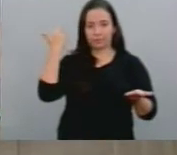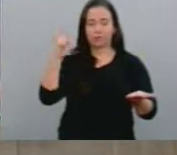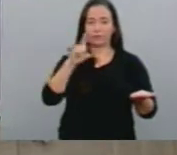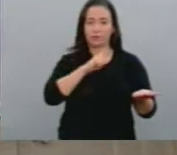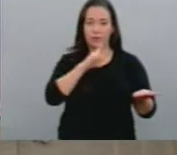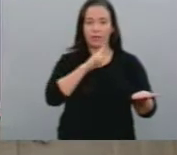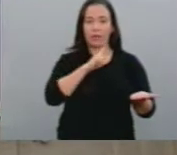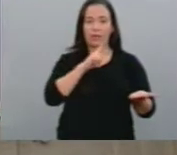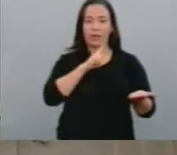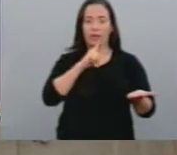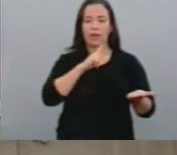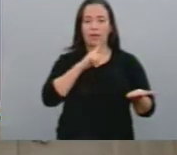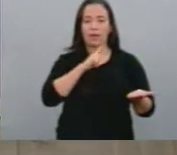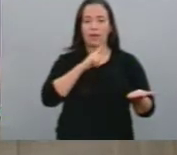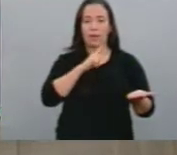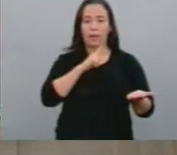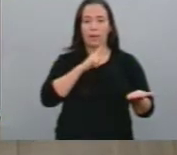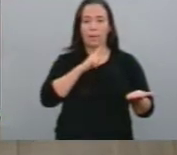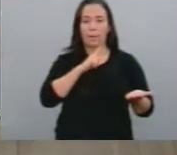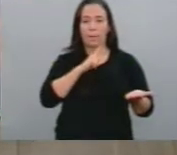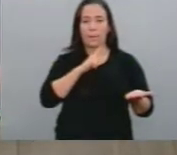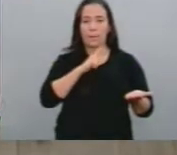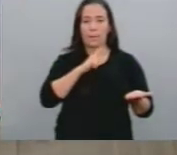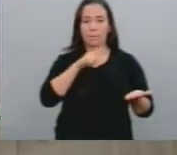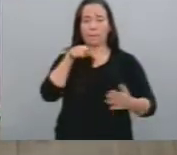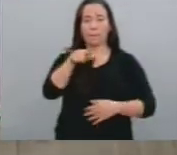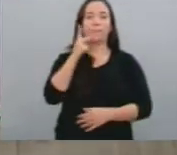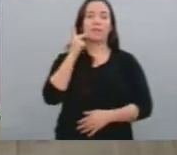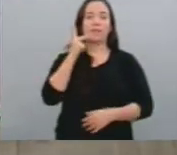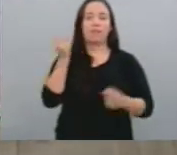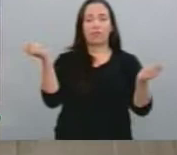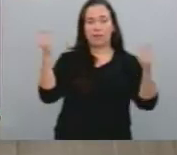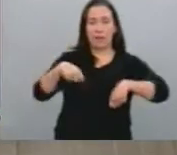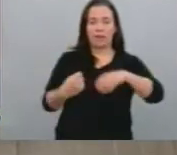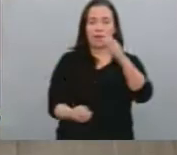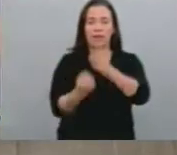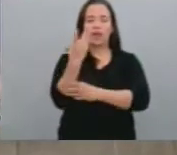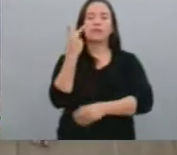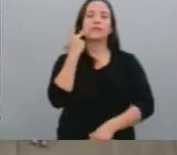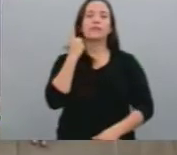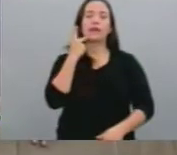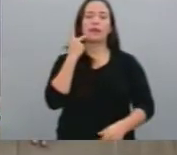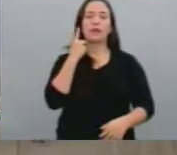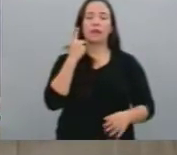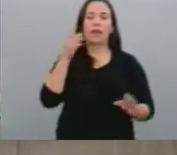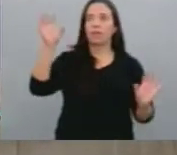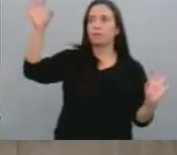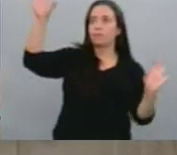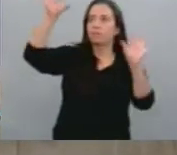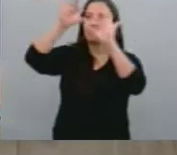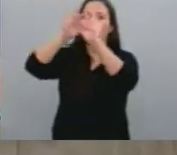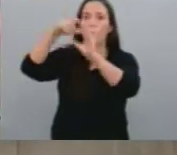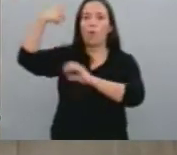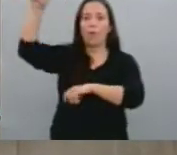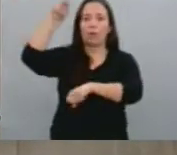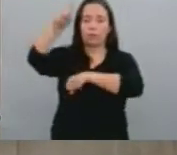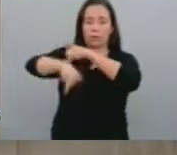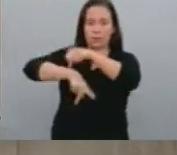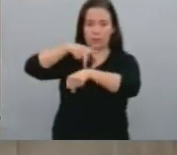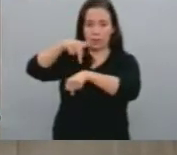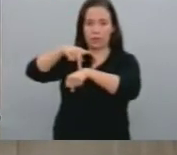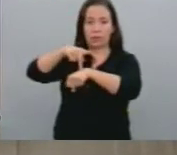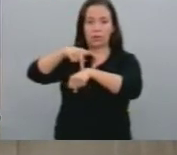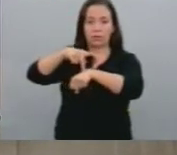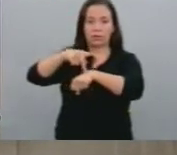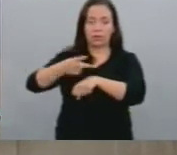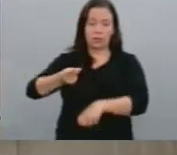um terminal de transportes que colocasse o Ceará na conexão intercontinental, poder-se-ia,